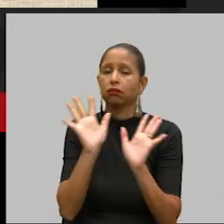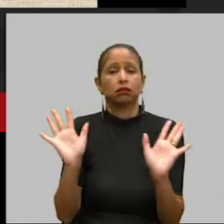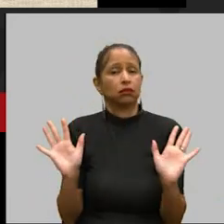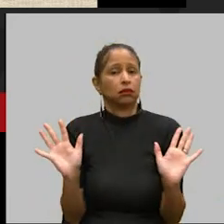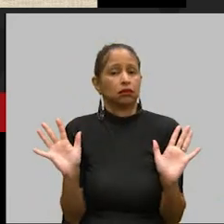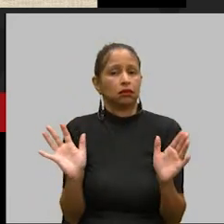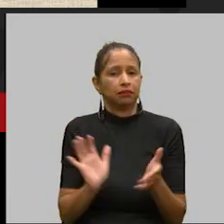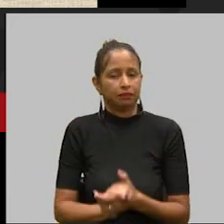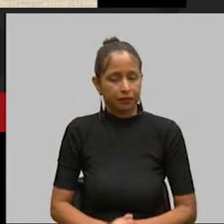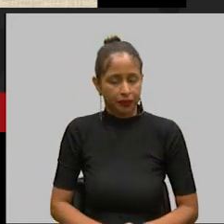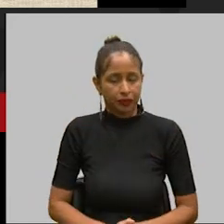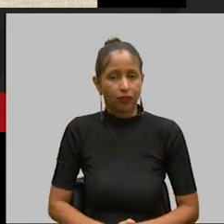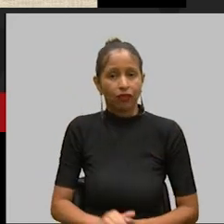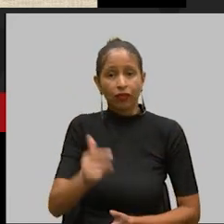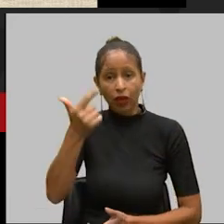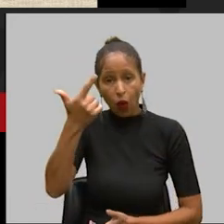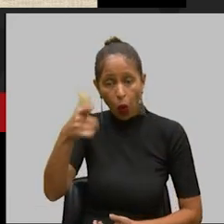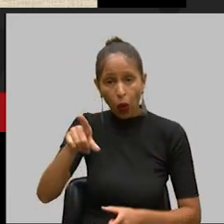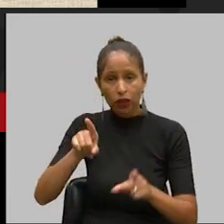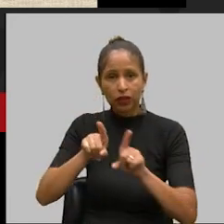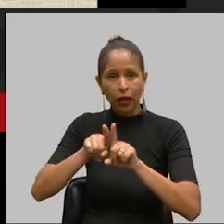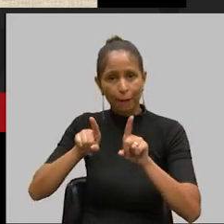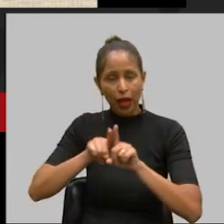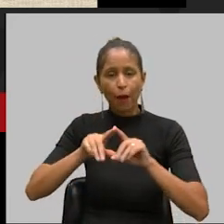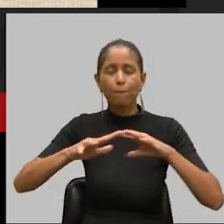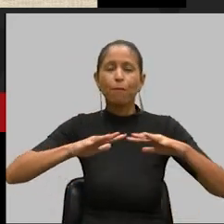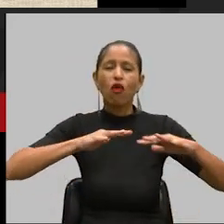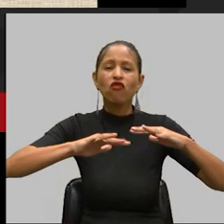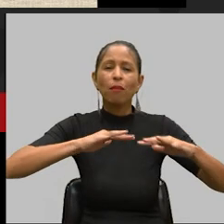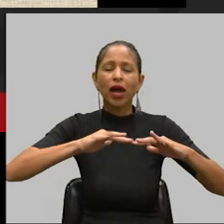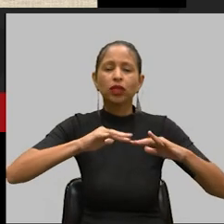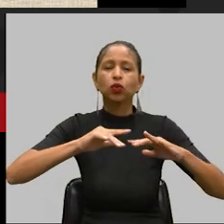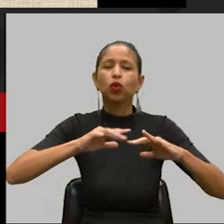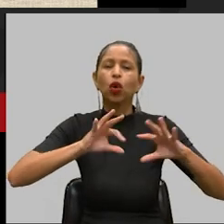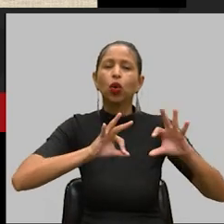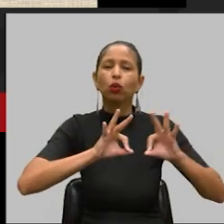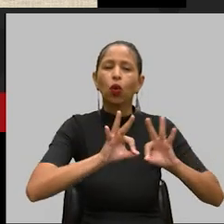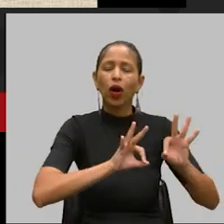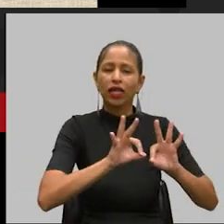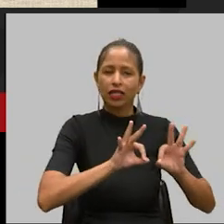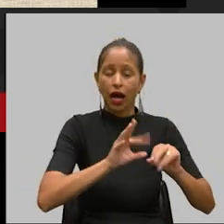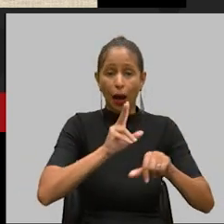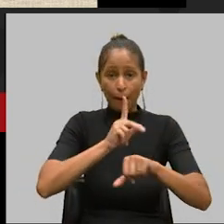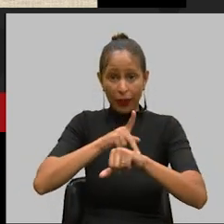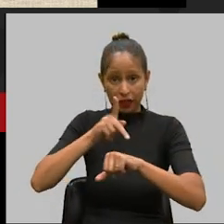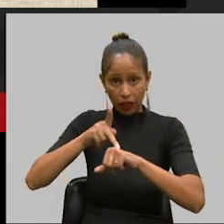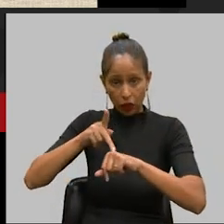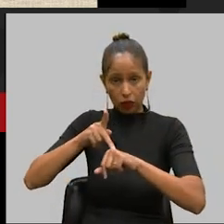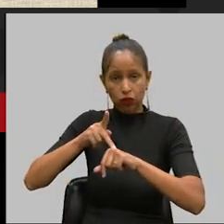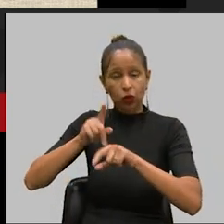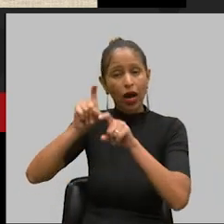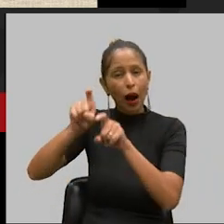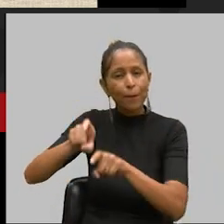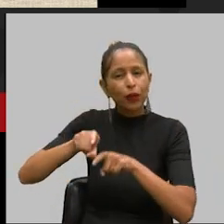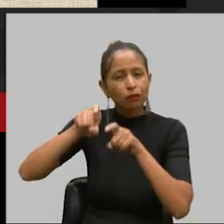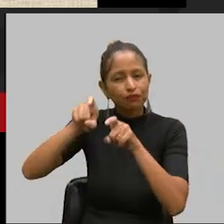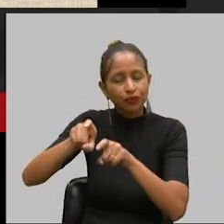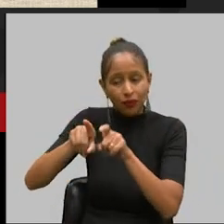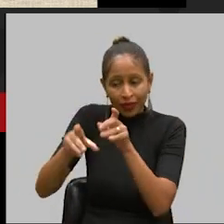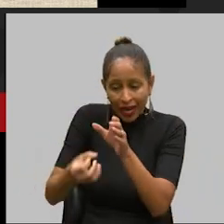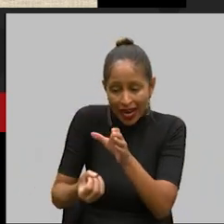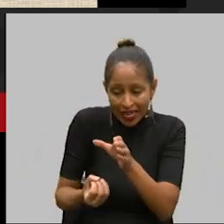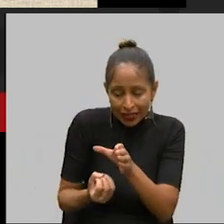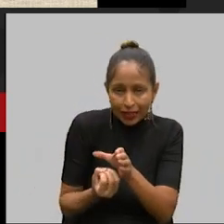eh a outra questão é que é o movimento de luta organizado o movimento da pedagogia da Educação do campo Ele nasce ele